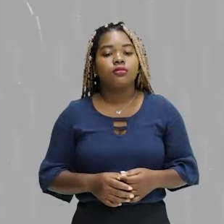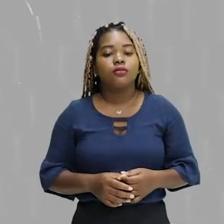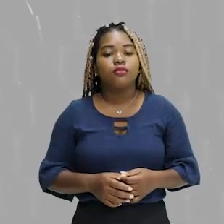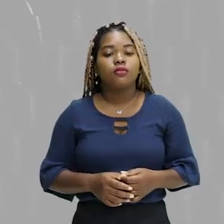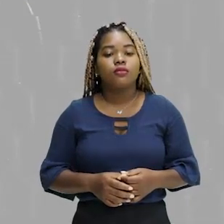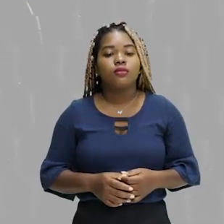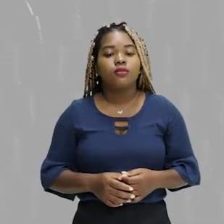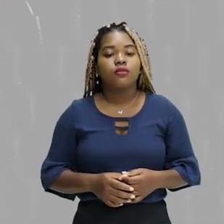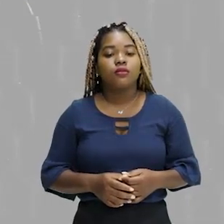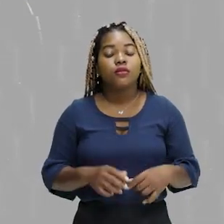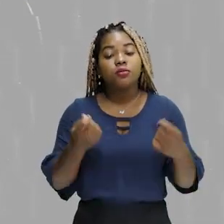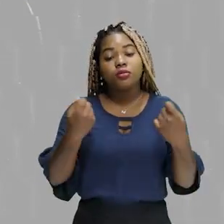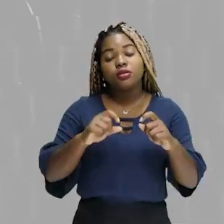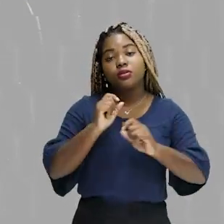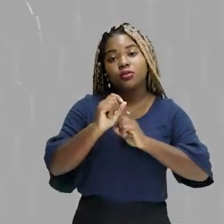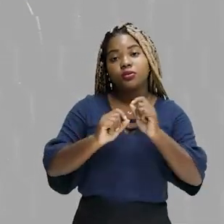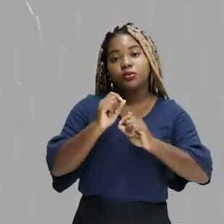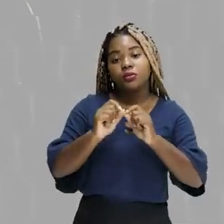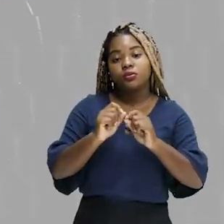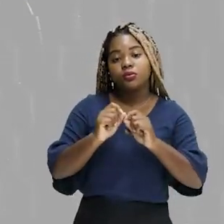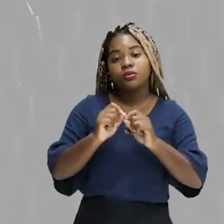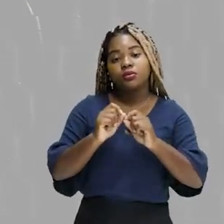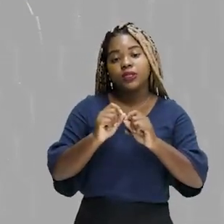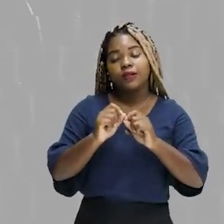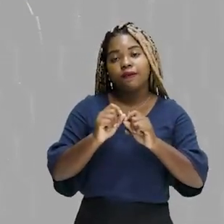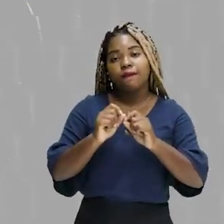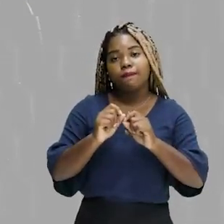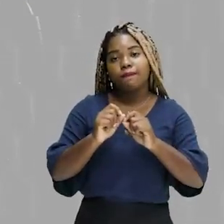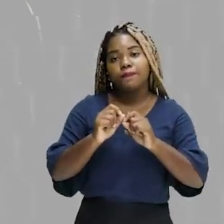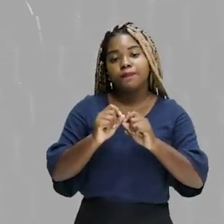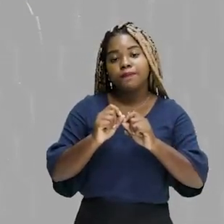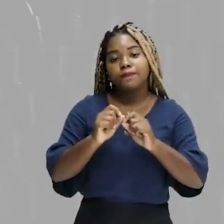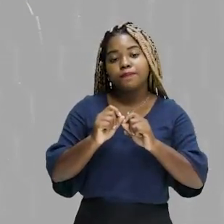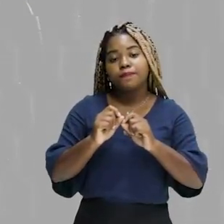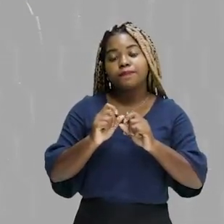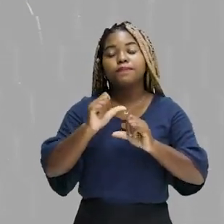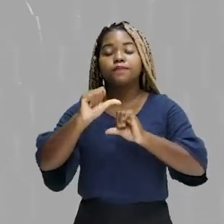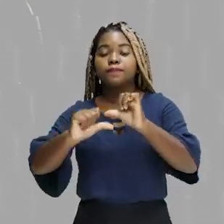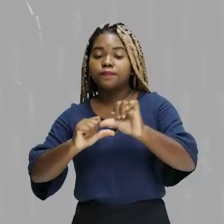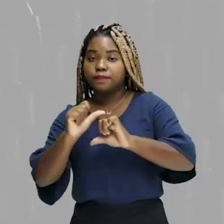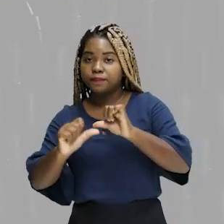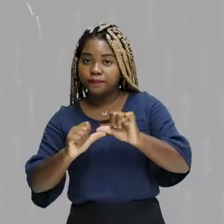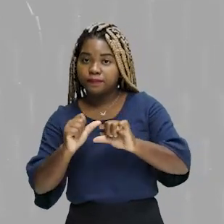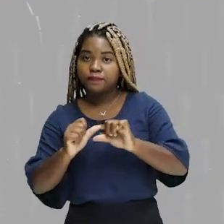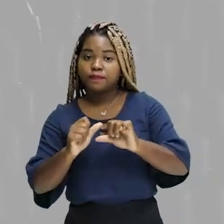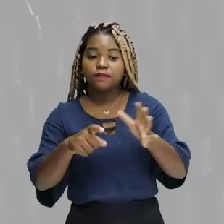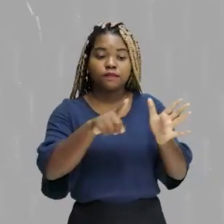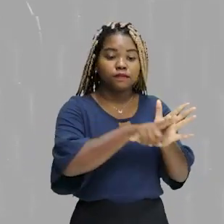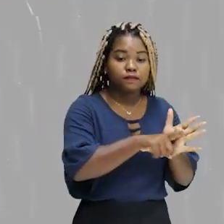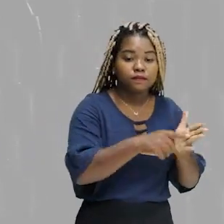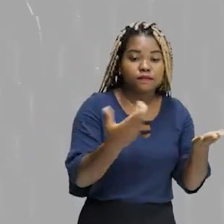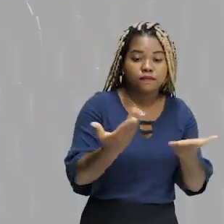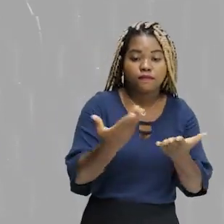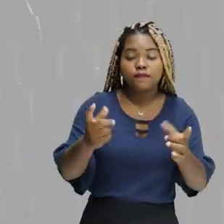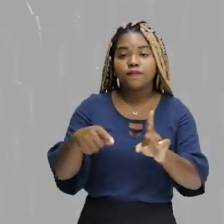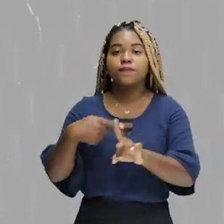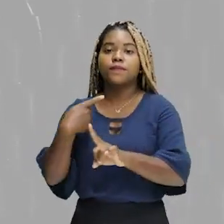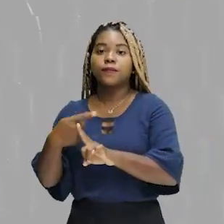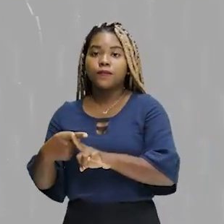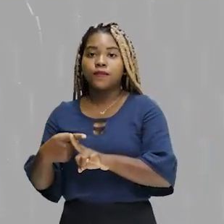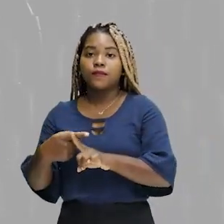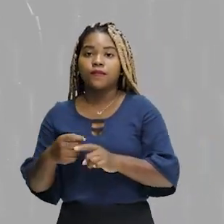como houve a necessidade de inverter a primeira, eu mudei também o sinal. O que era negativo passou a ser